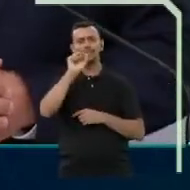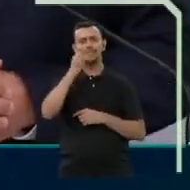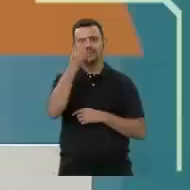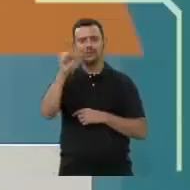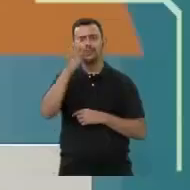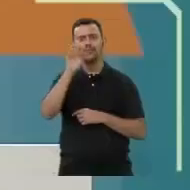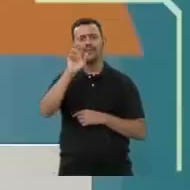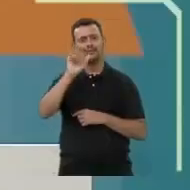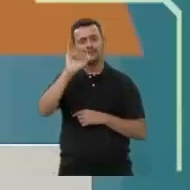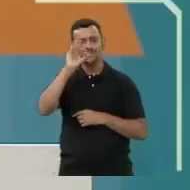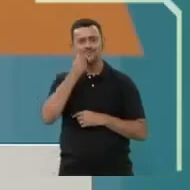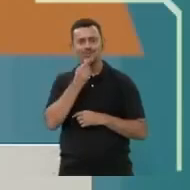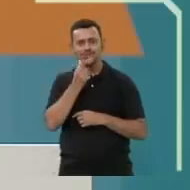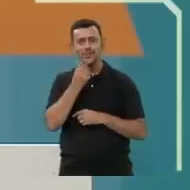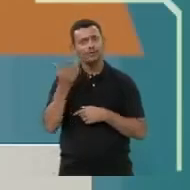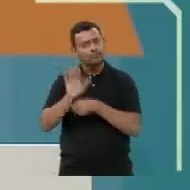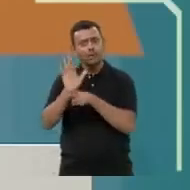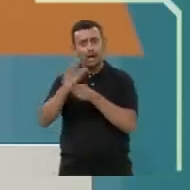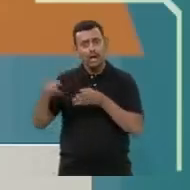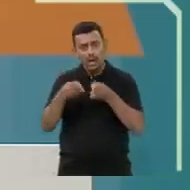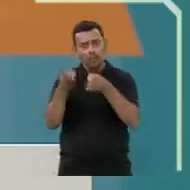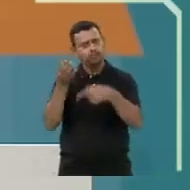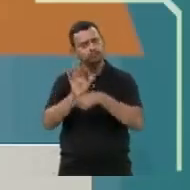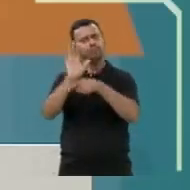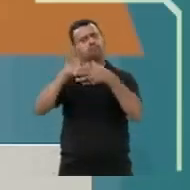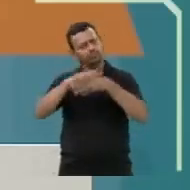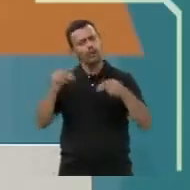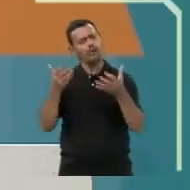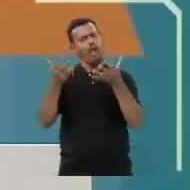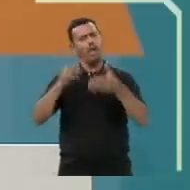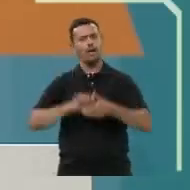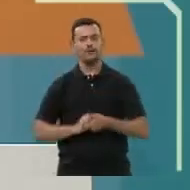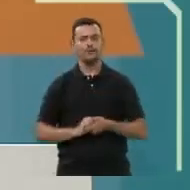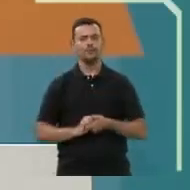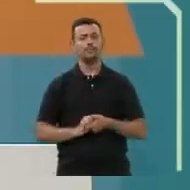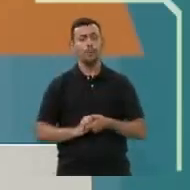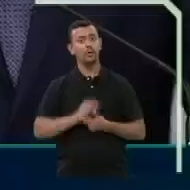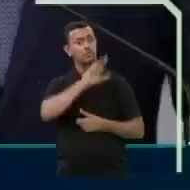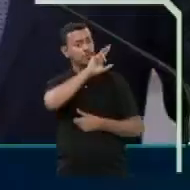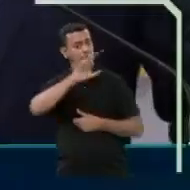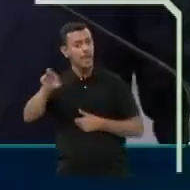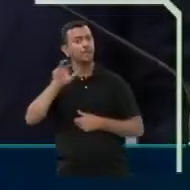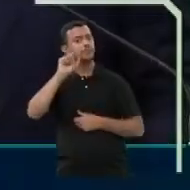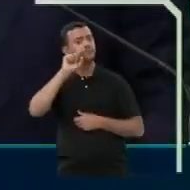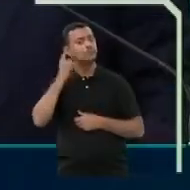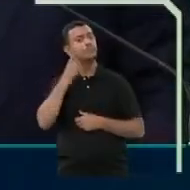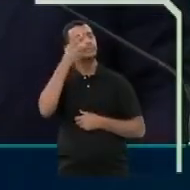Rio. Obrigada. A tréplica, Henrique Meirelles, 30 segundos.